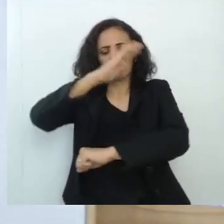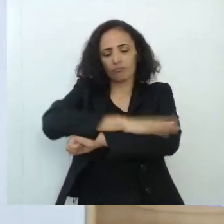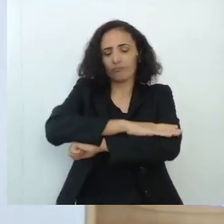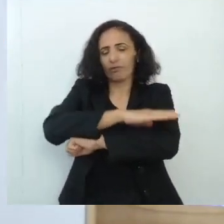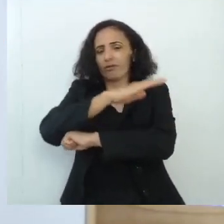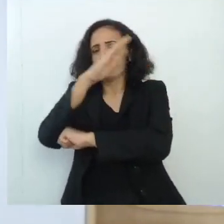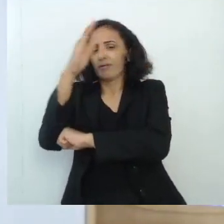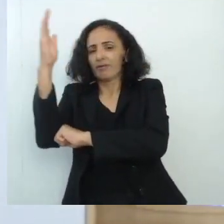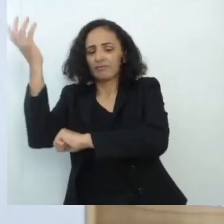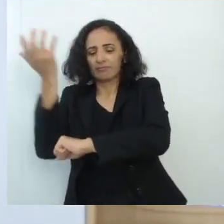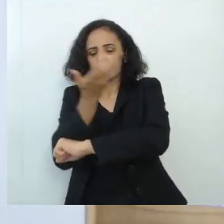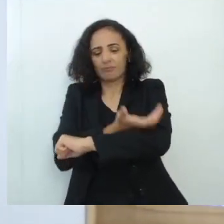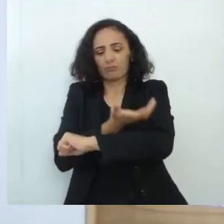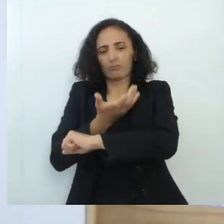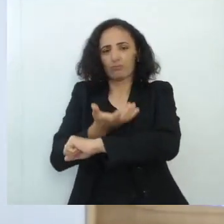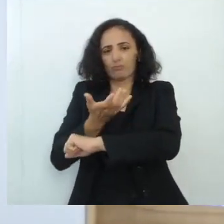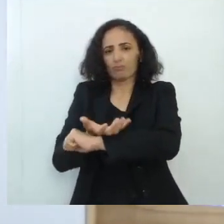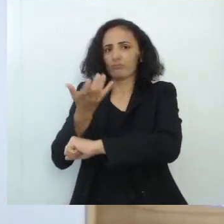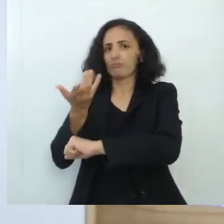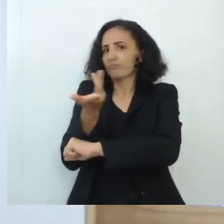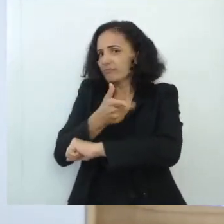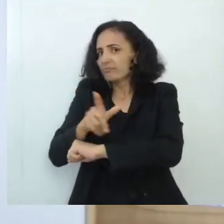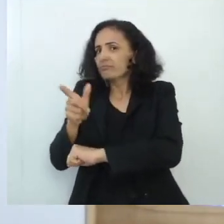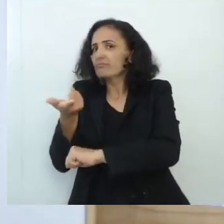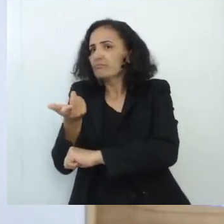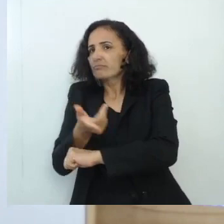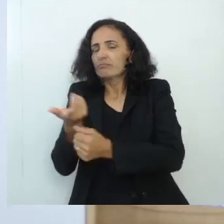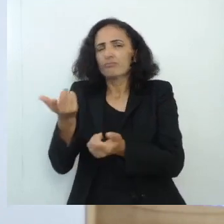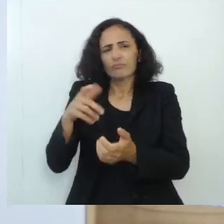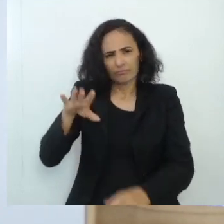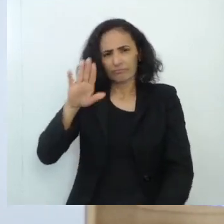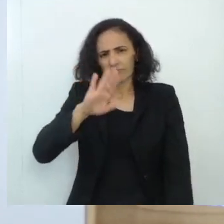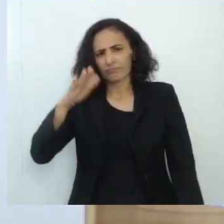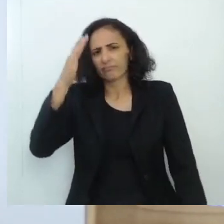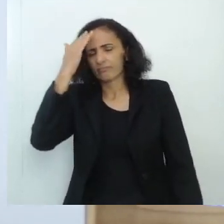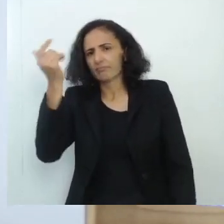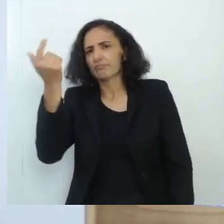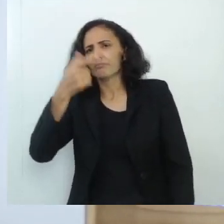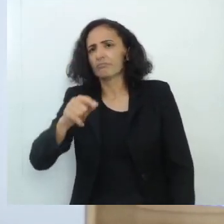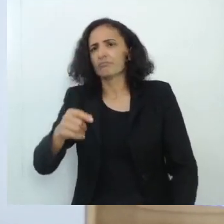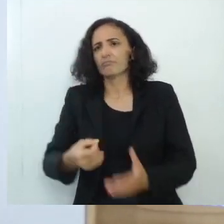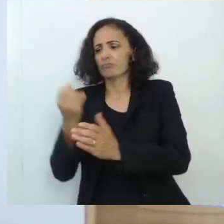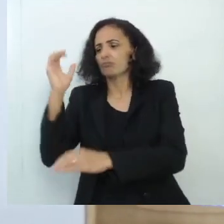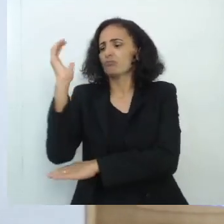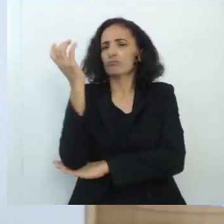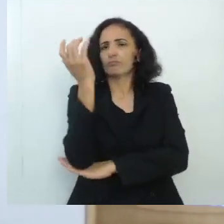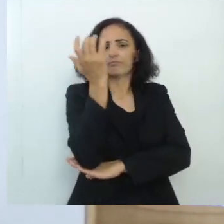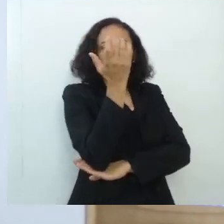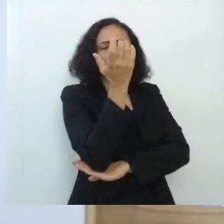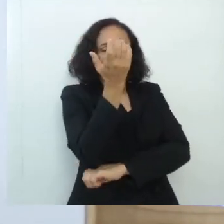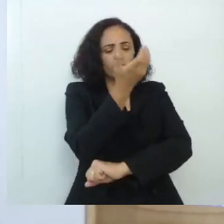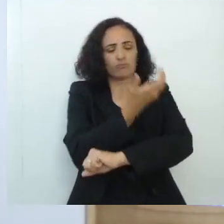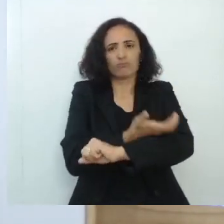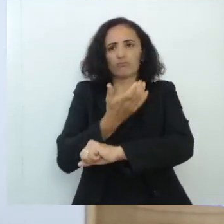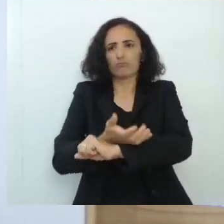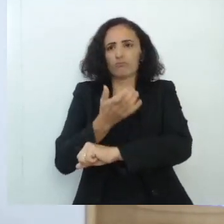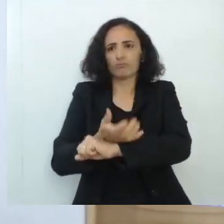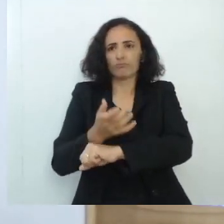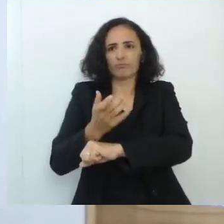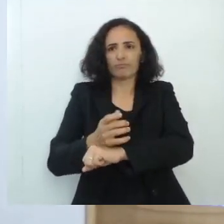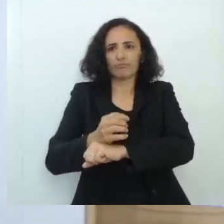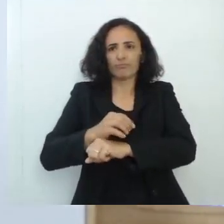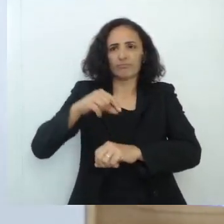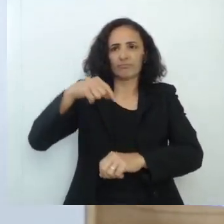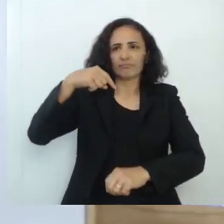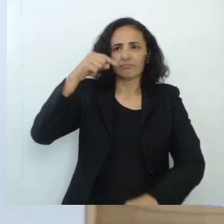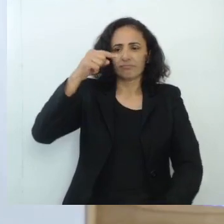sua casa, você tem uma samambaia. E você sabe que quando você trabalha com a samambaia é uma planta que ela vai ter uns dentinhos assim, né?